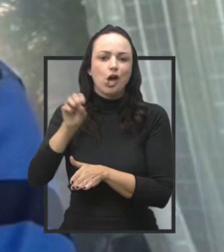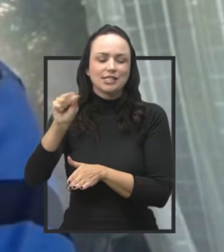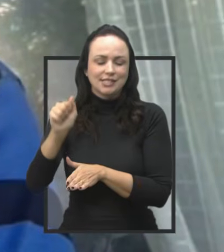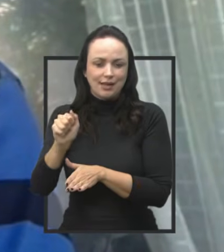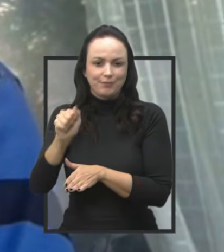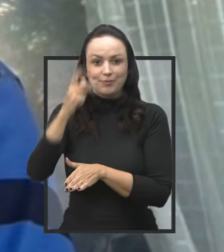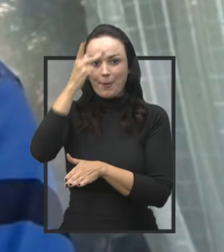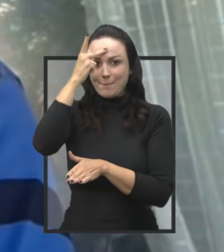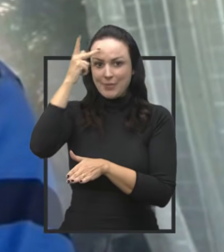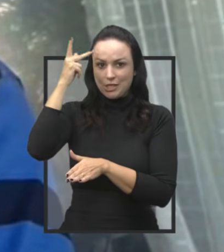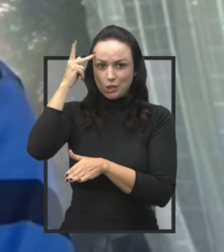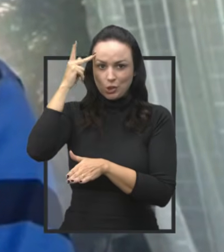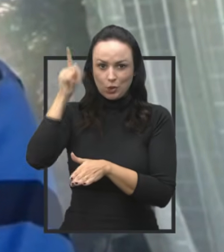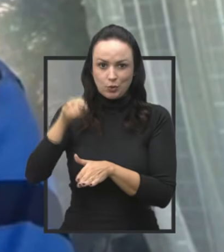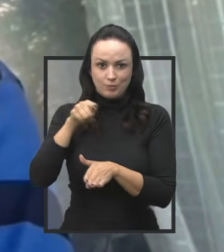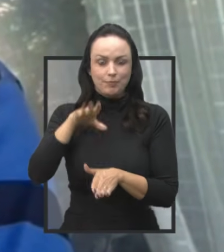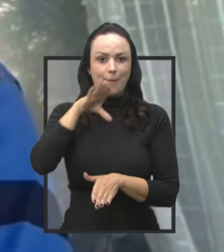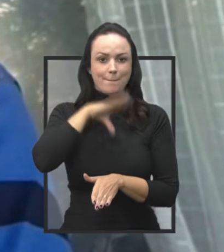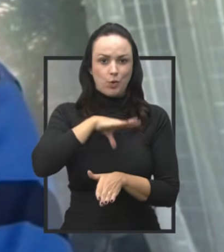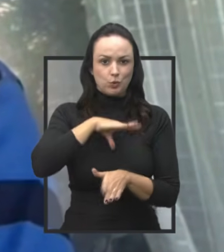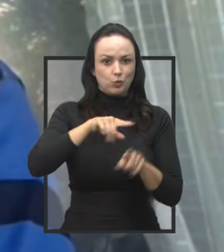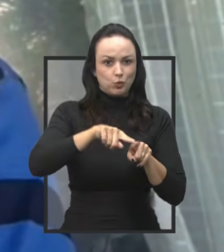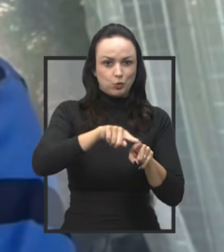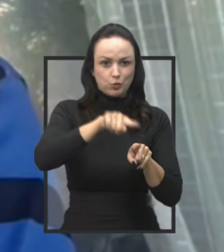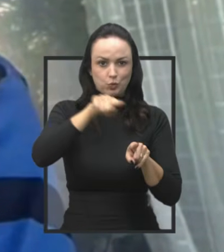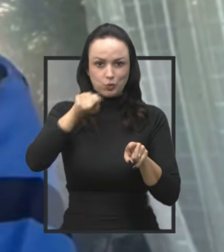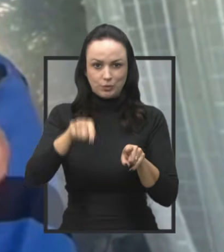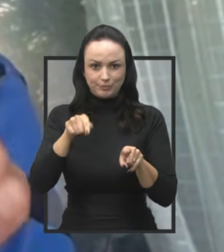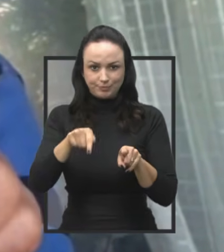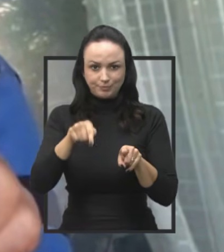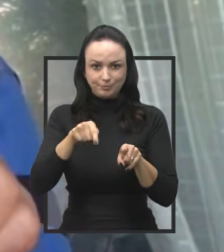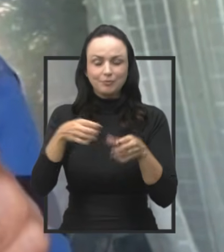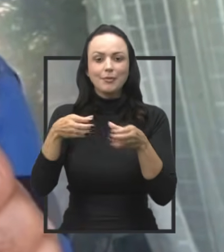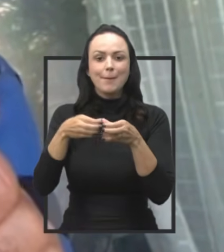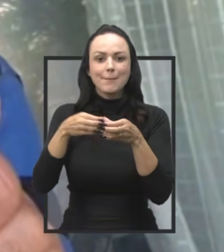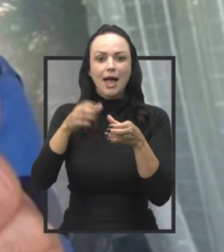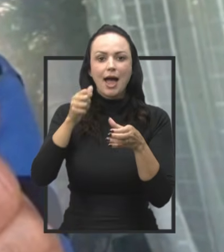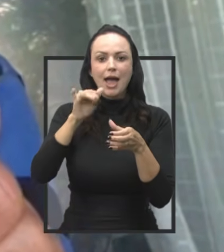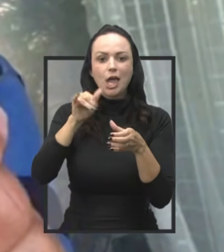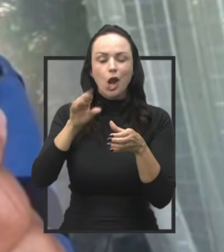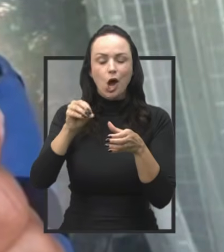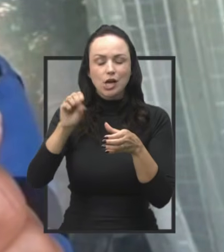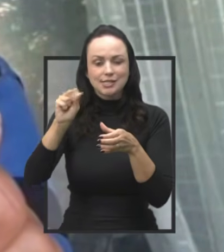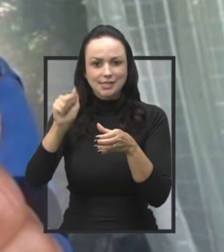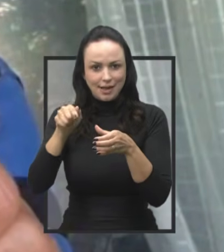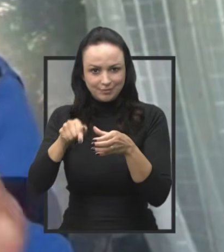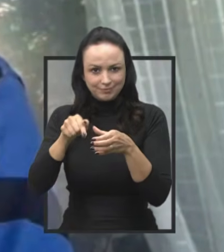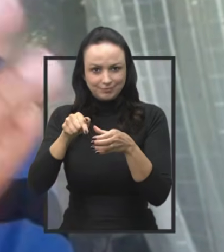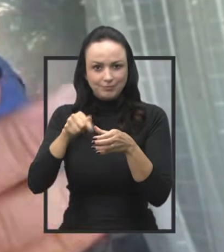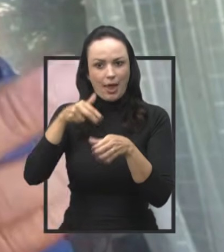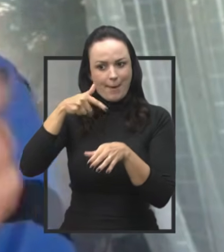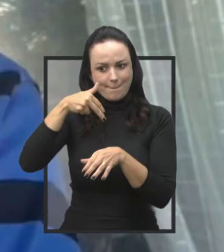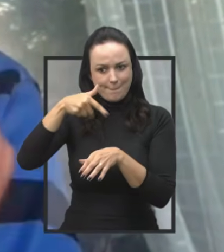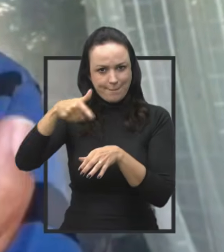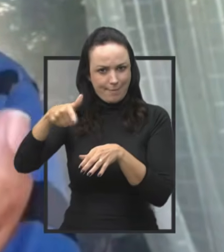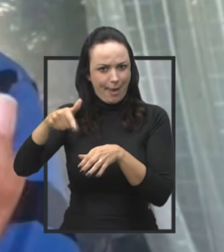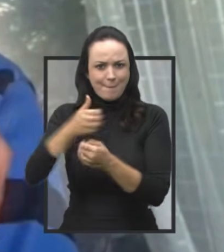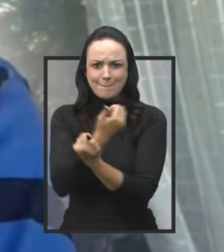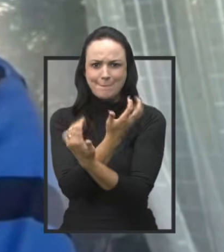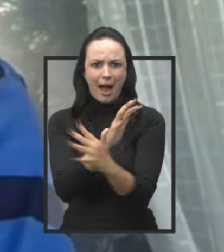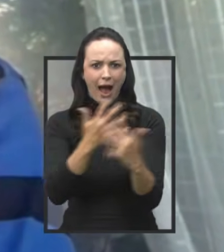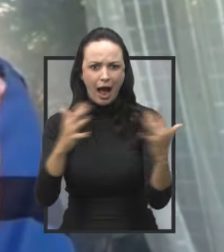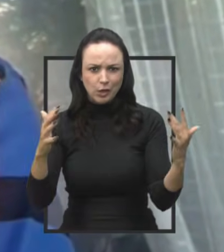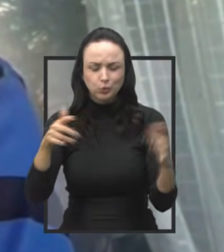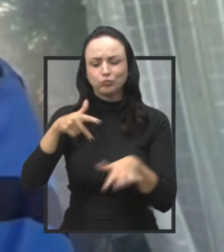pessoas saía do distrito, ia para o bairro Airosa Galvão, a pé, no meio do